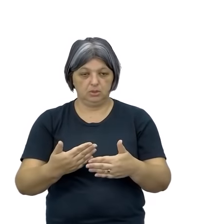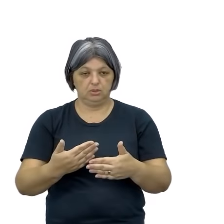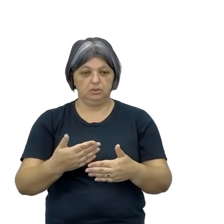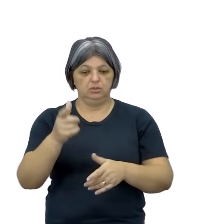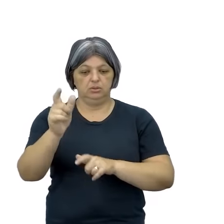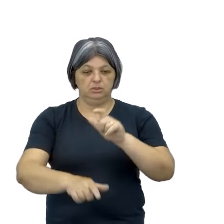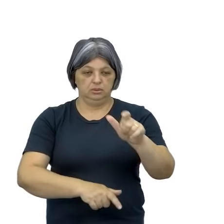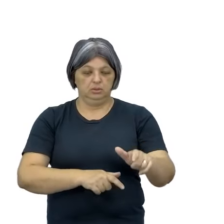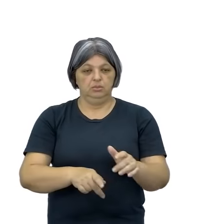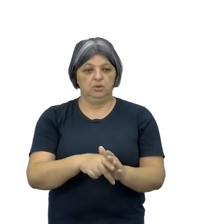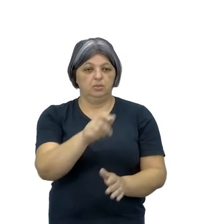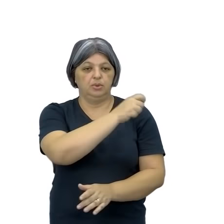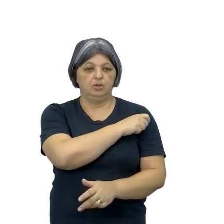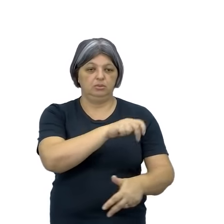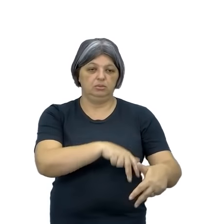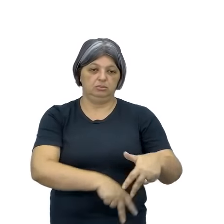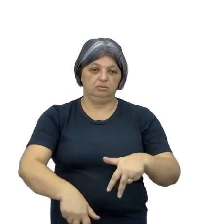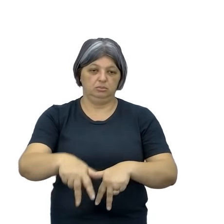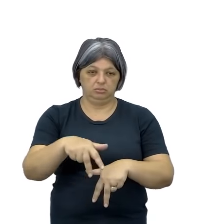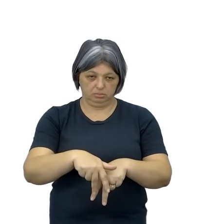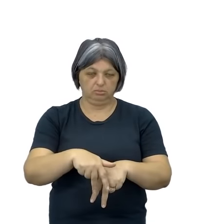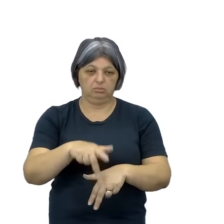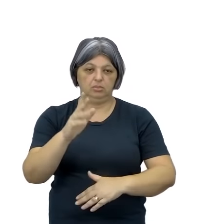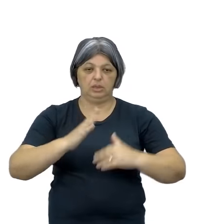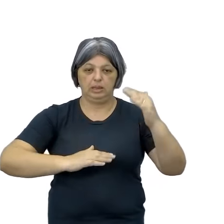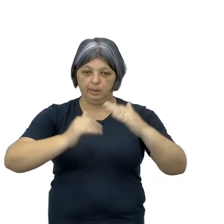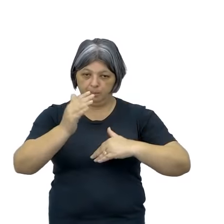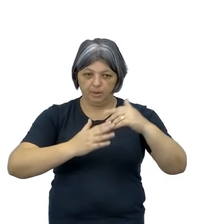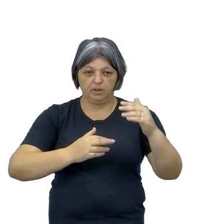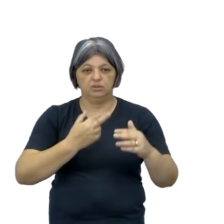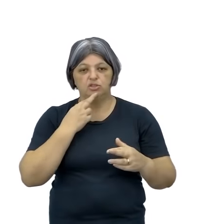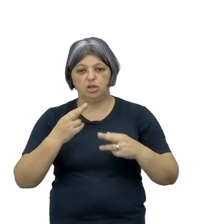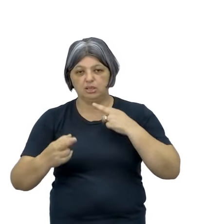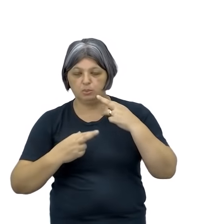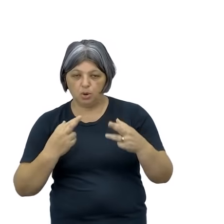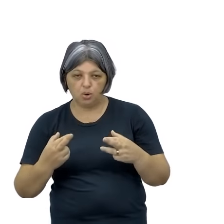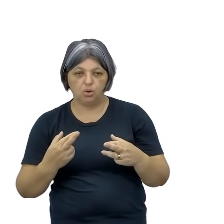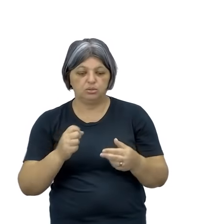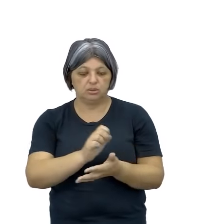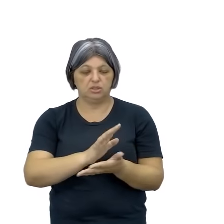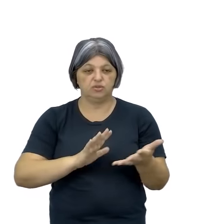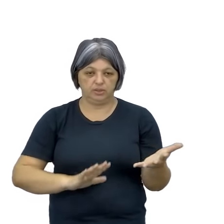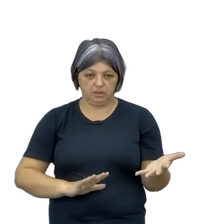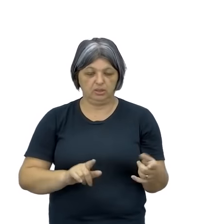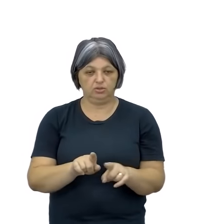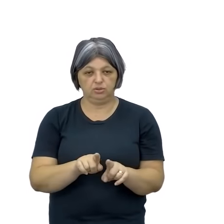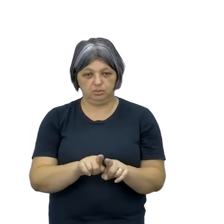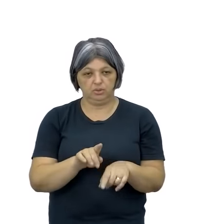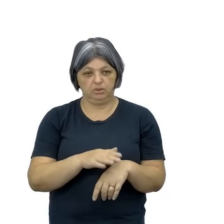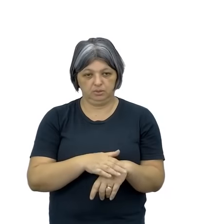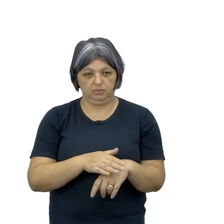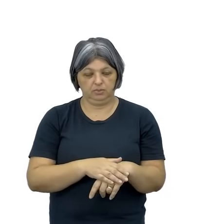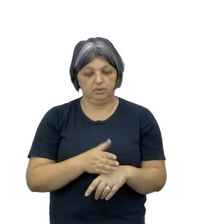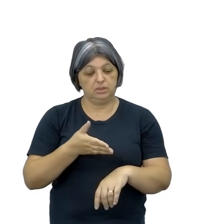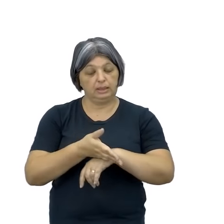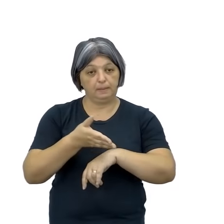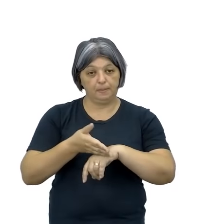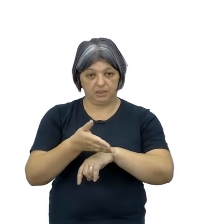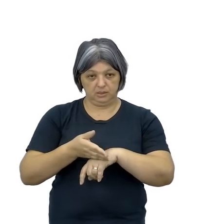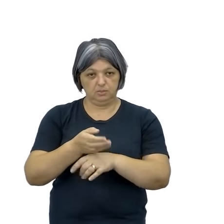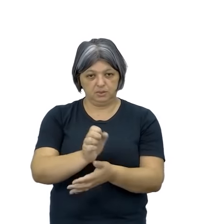como protagonista de suas práticas, né, de suas respostas dadas, de suas atividades que estão ali, porque eles estão participando